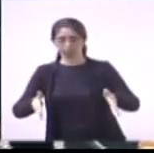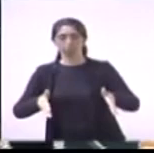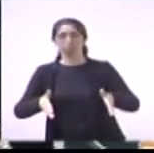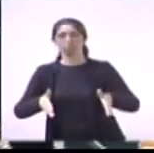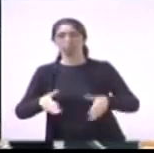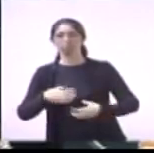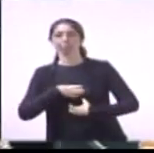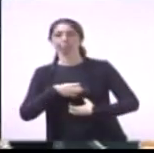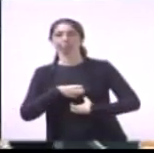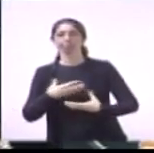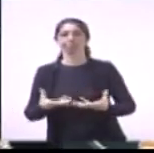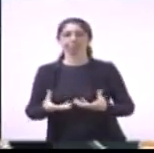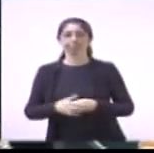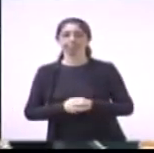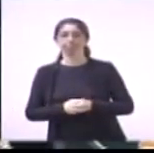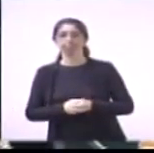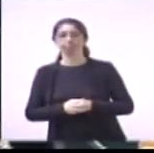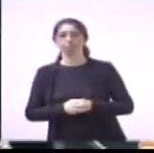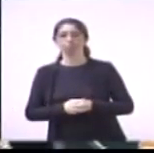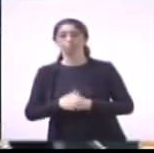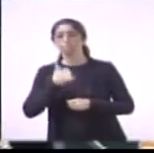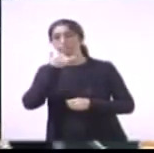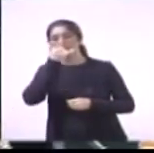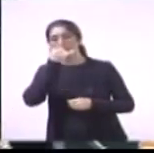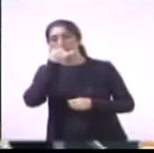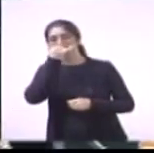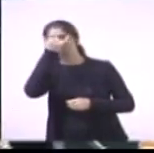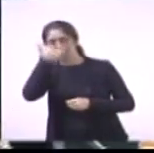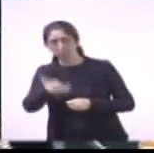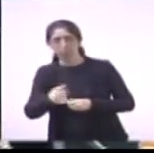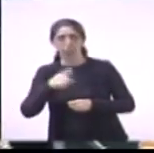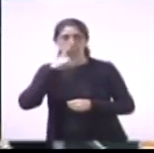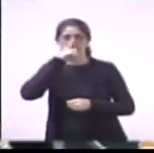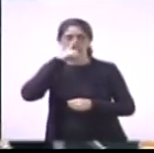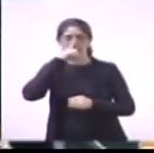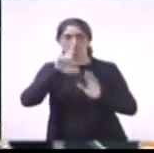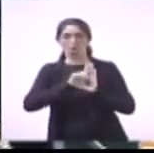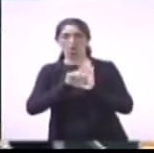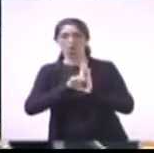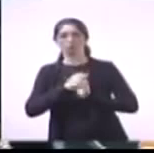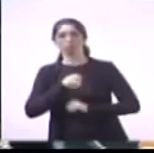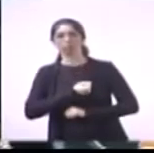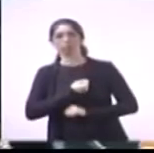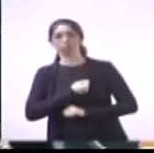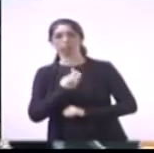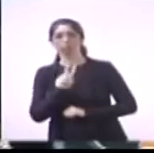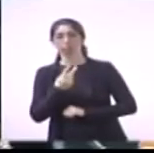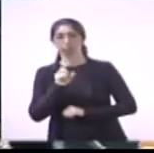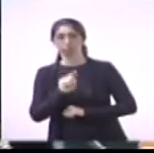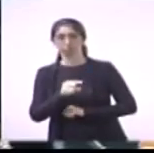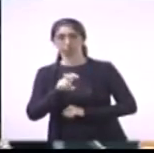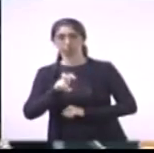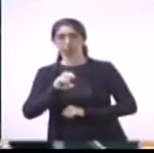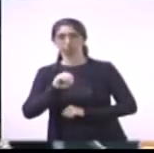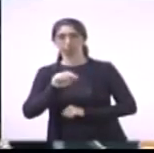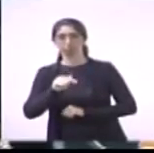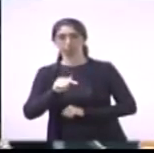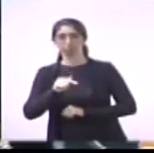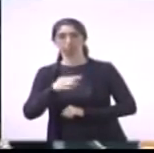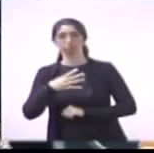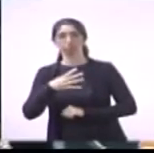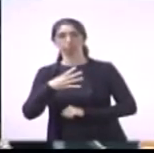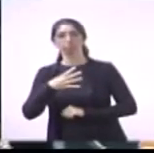públicas, altera dispositivo da Lei Municipal número 2507, de 4 de abril